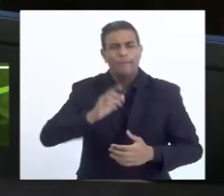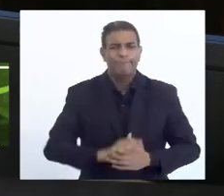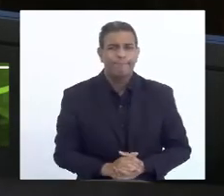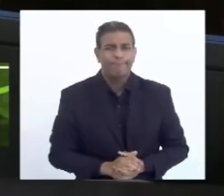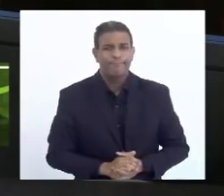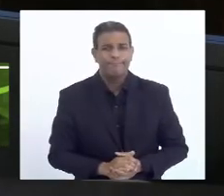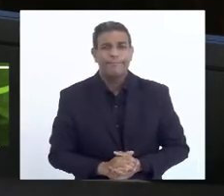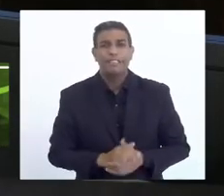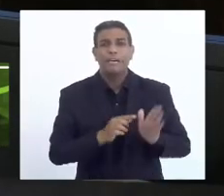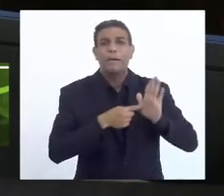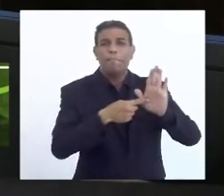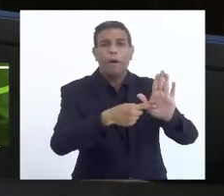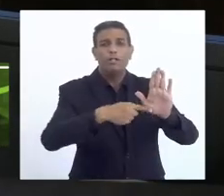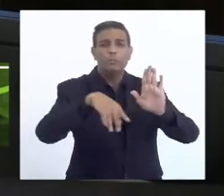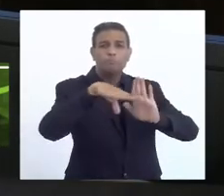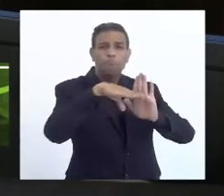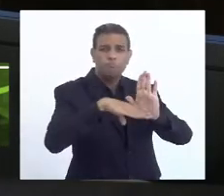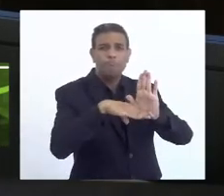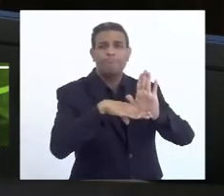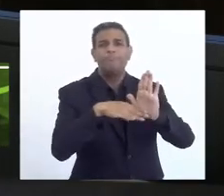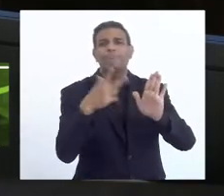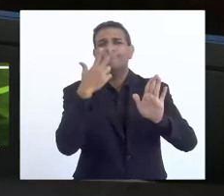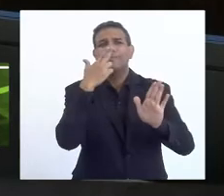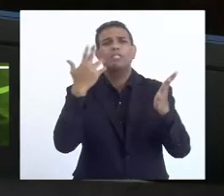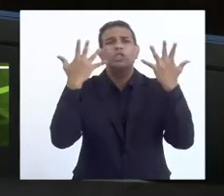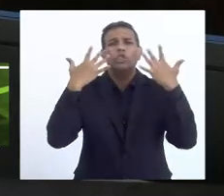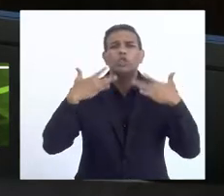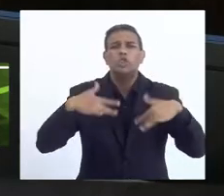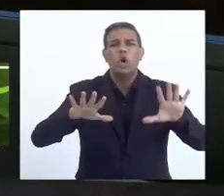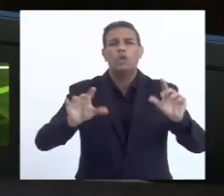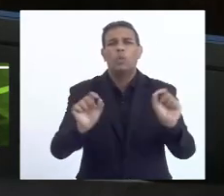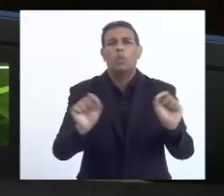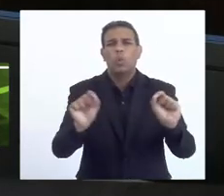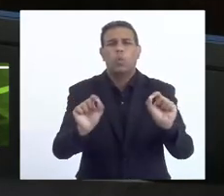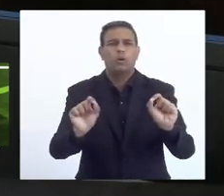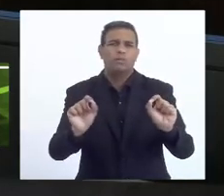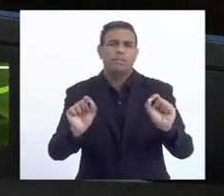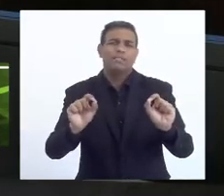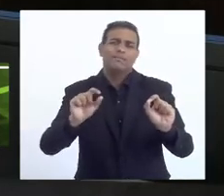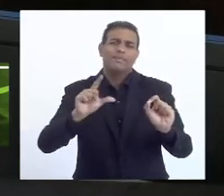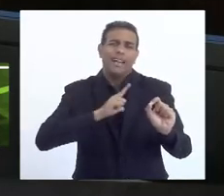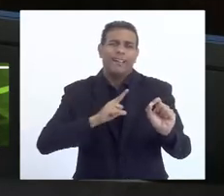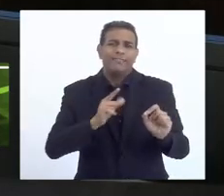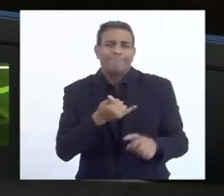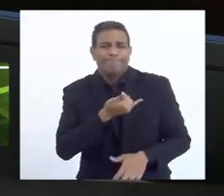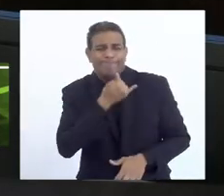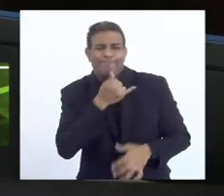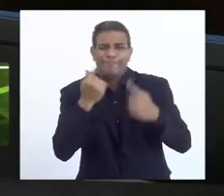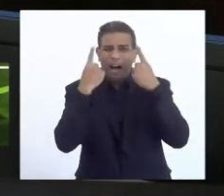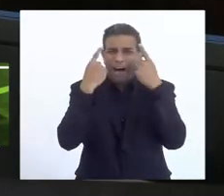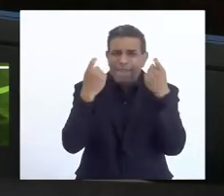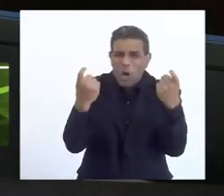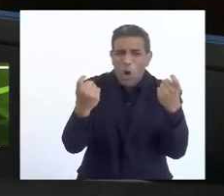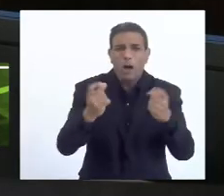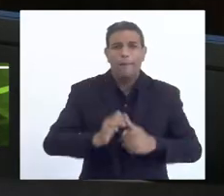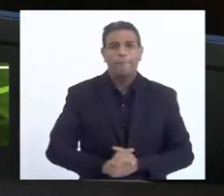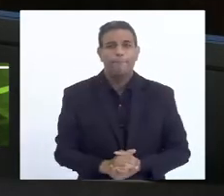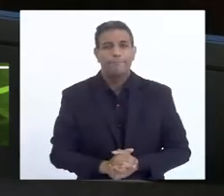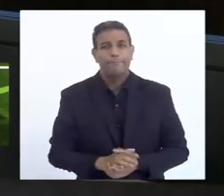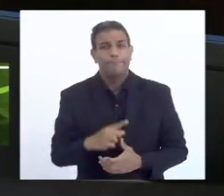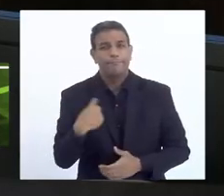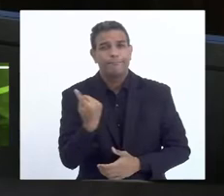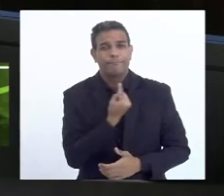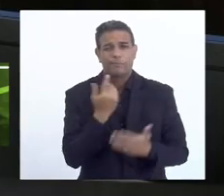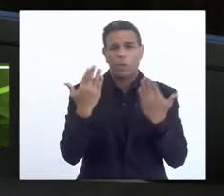eu estou trazendo também para a gente não naturalizar essas formas de violência. E, é claro, não podemos